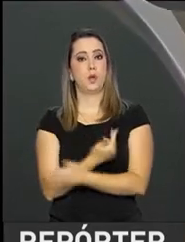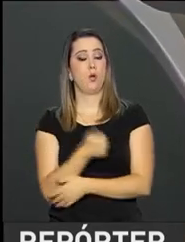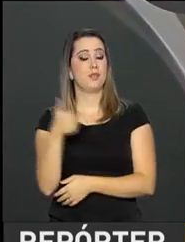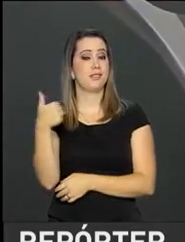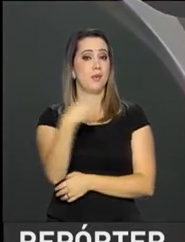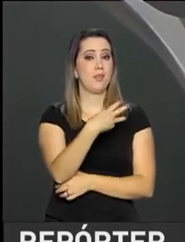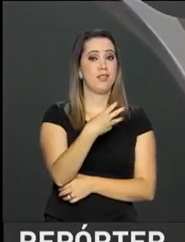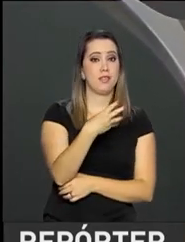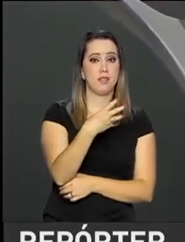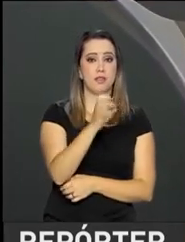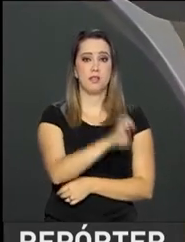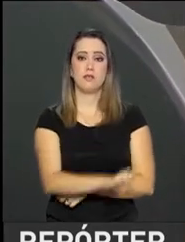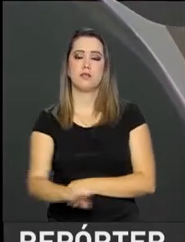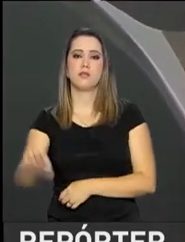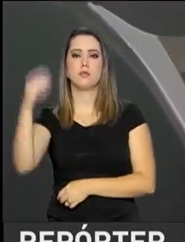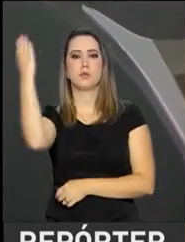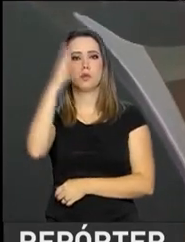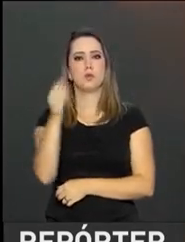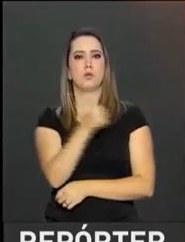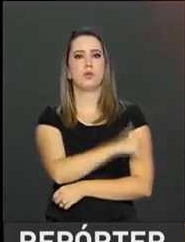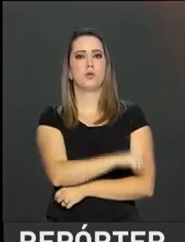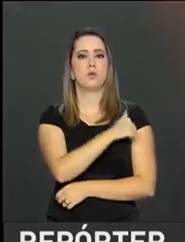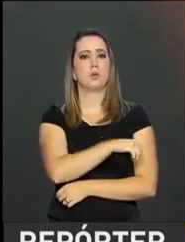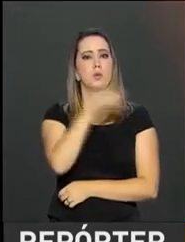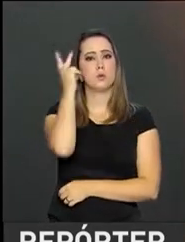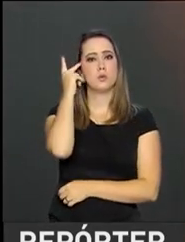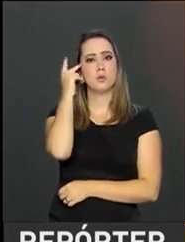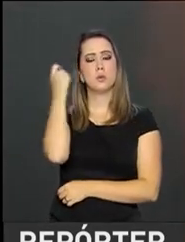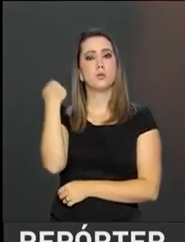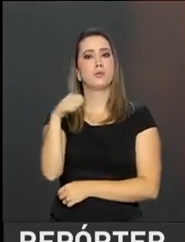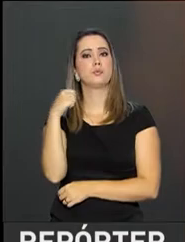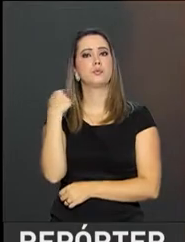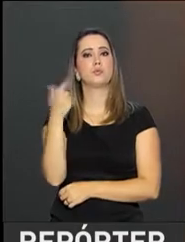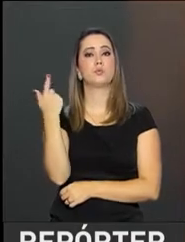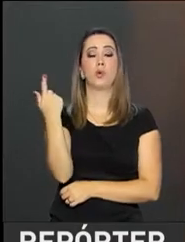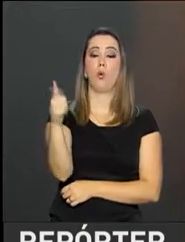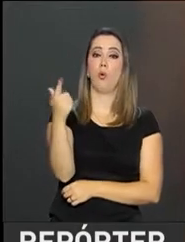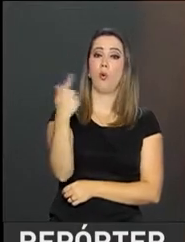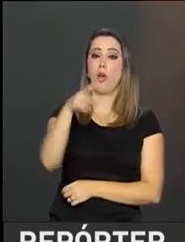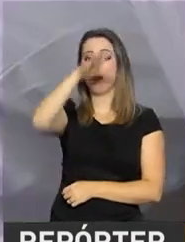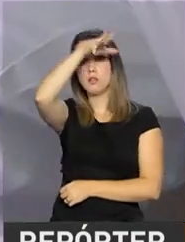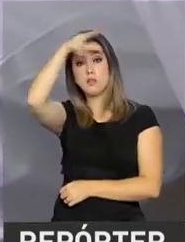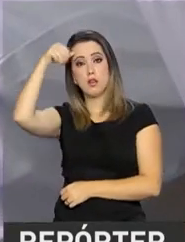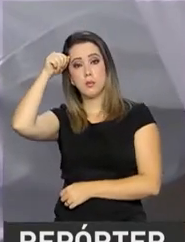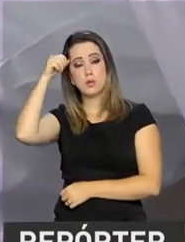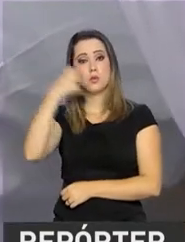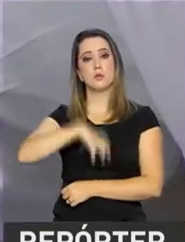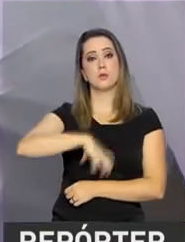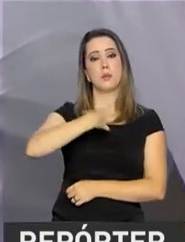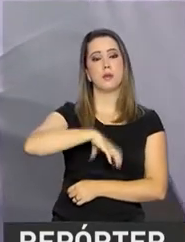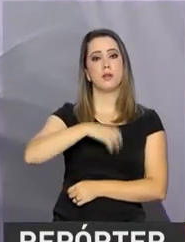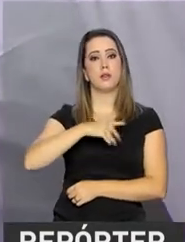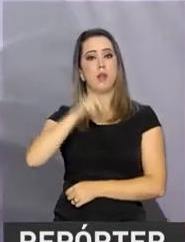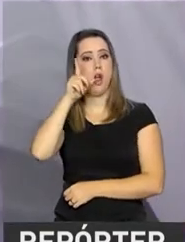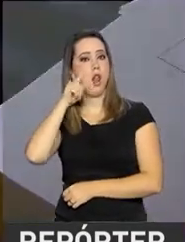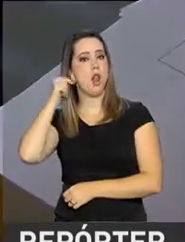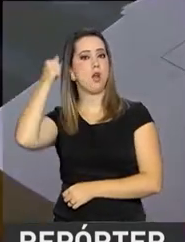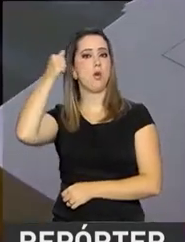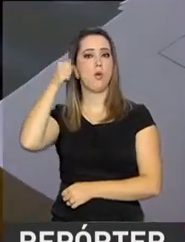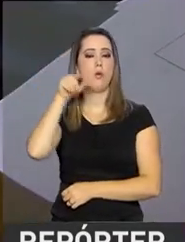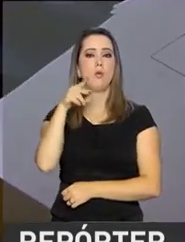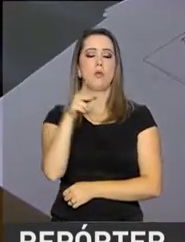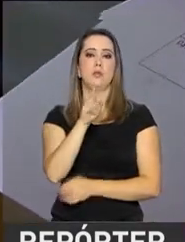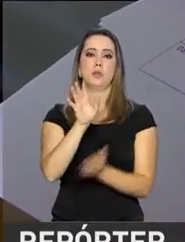estados brasileiros entre eles rio de janeiro são paulo rio grande do sul goiás amazonas bahia alagoas